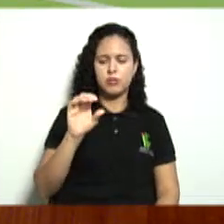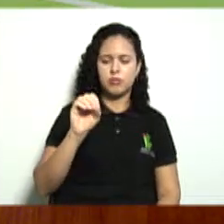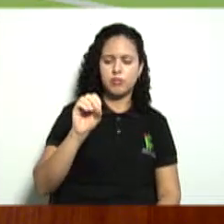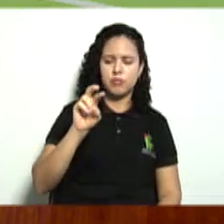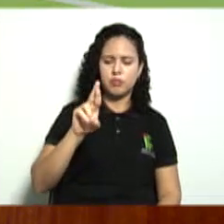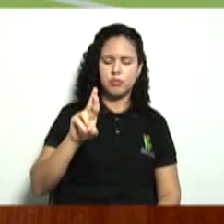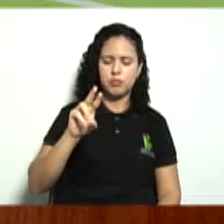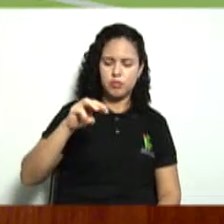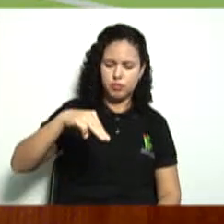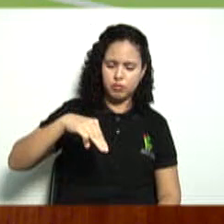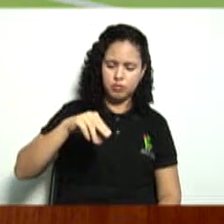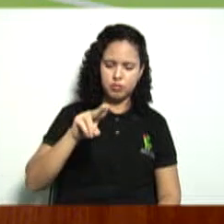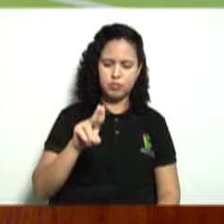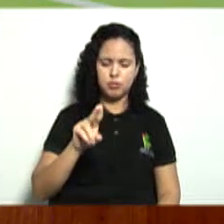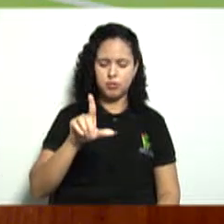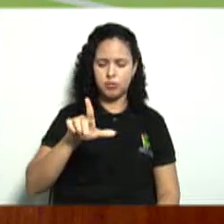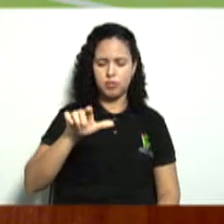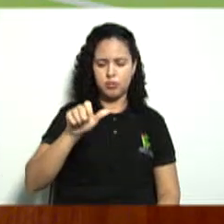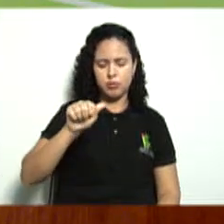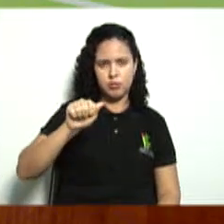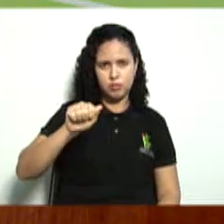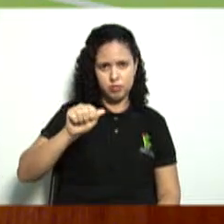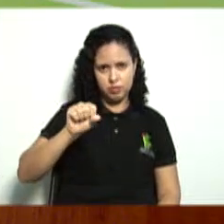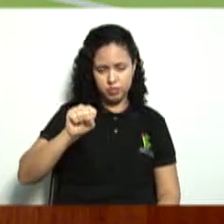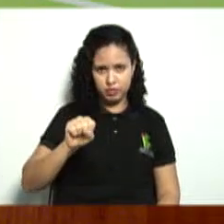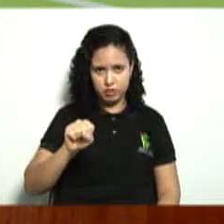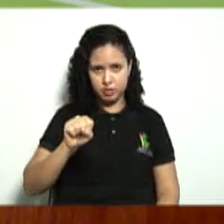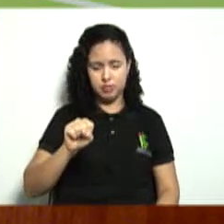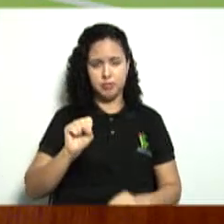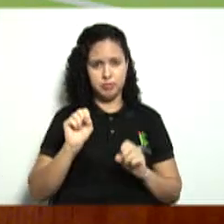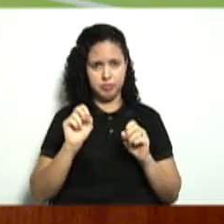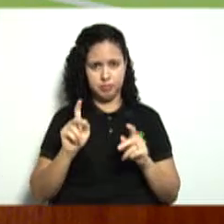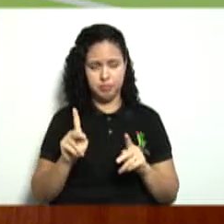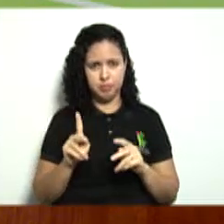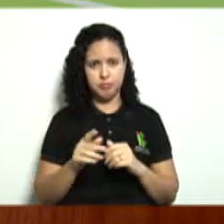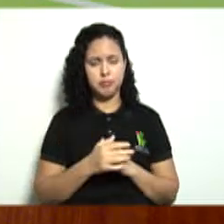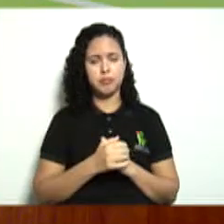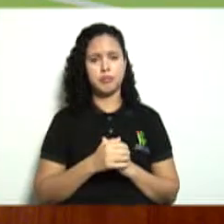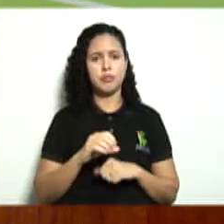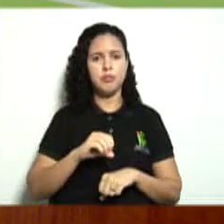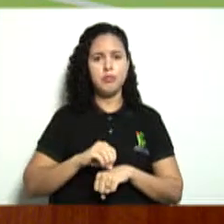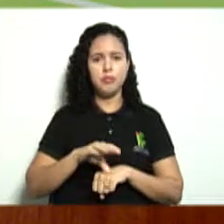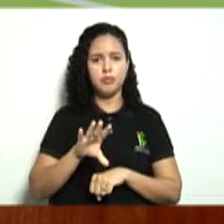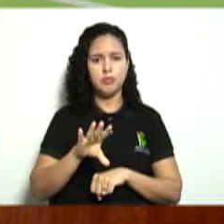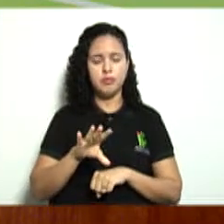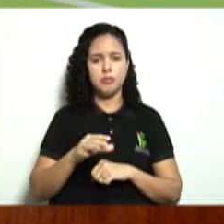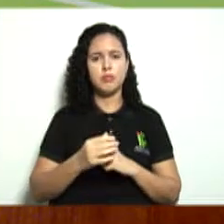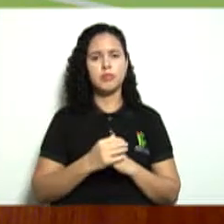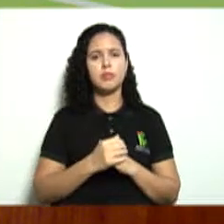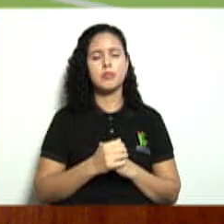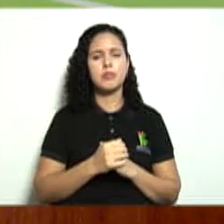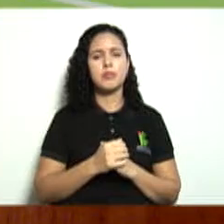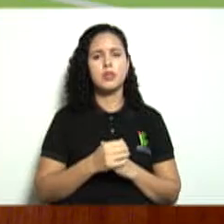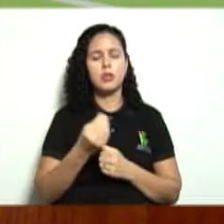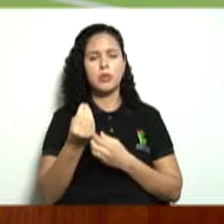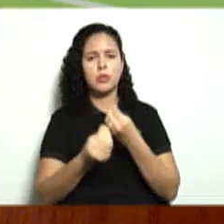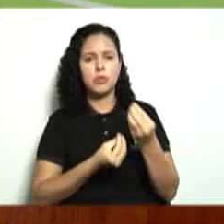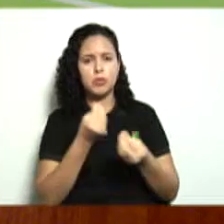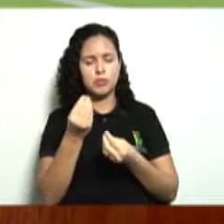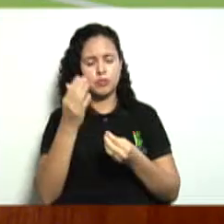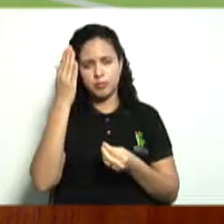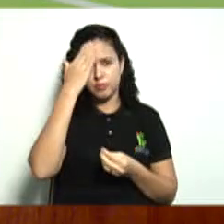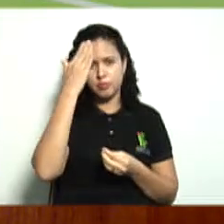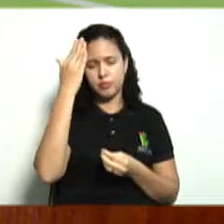certeza. Aquelas fórmulas lá básicas que a gente tem. E uma dica importante aí, Luiz. Como é que eu sei que eu estou trabalhando